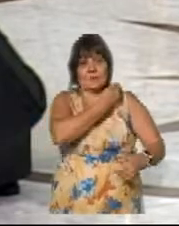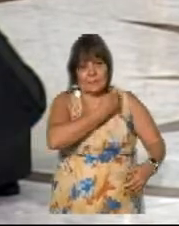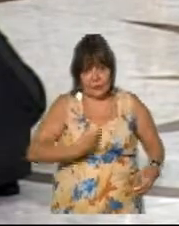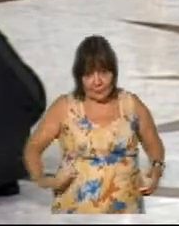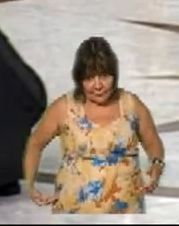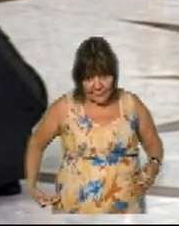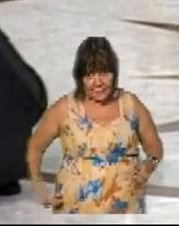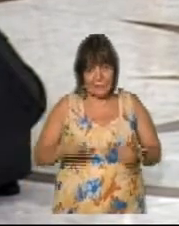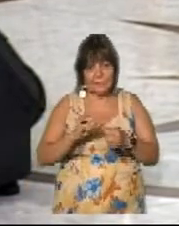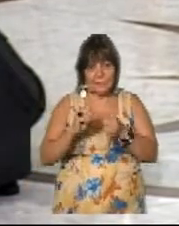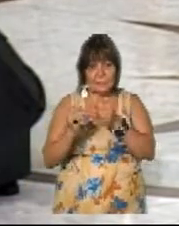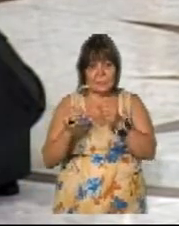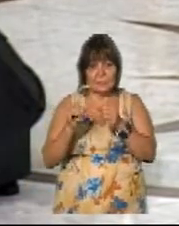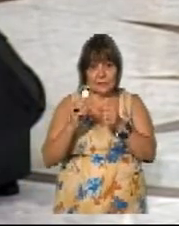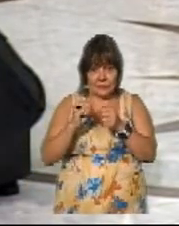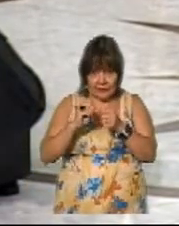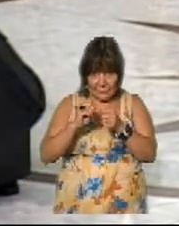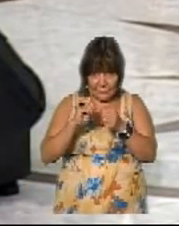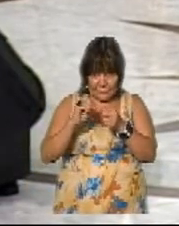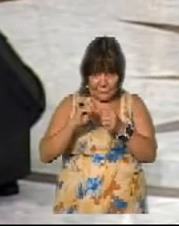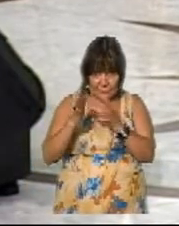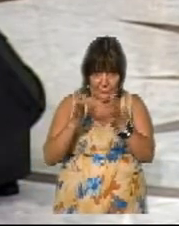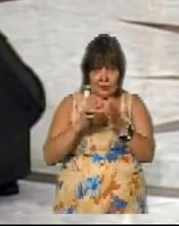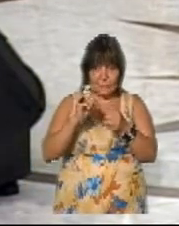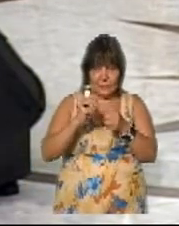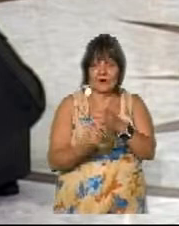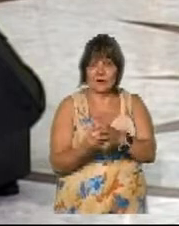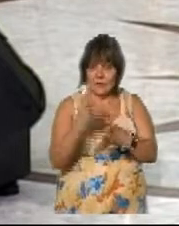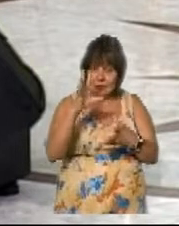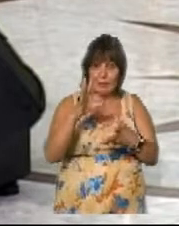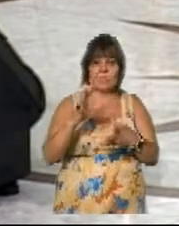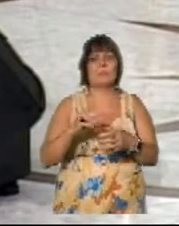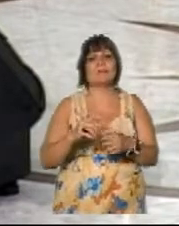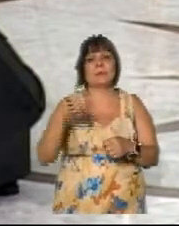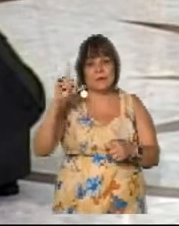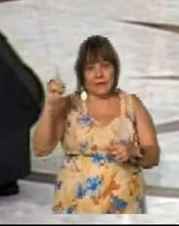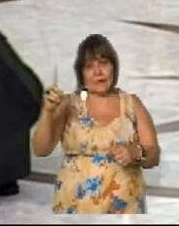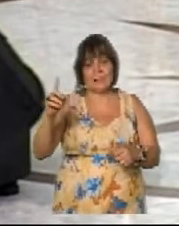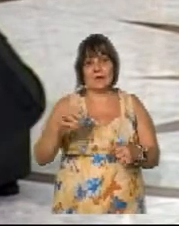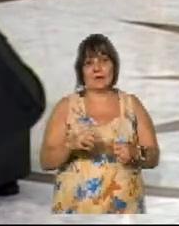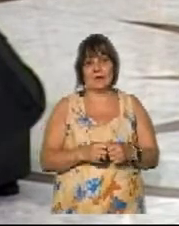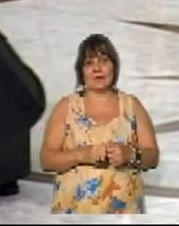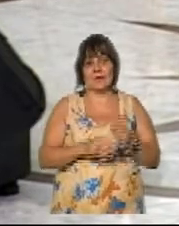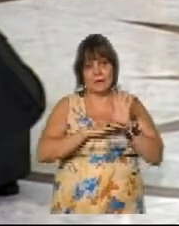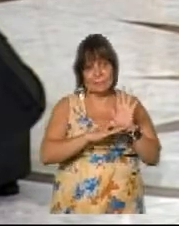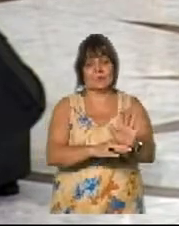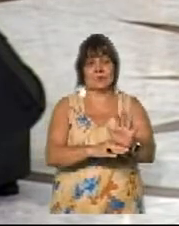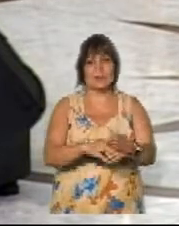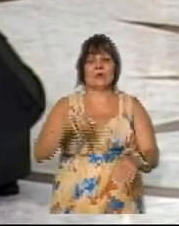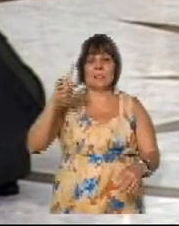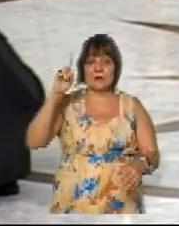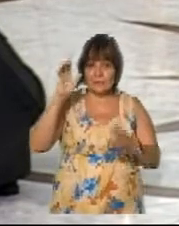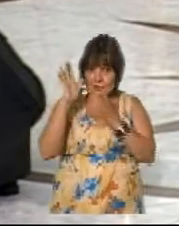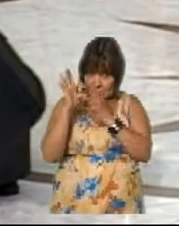governa. Todas as coisas em Cristo subsistem. Então, ele é o criador e ele